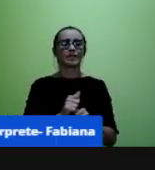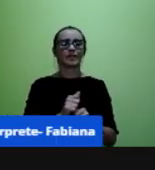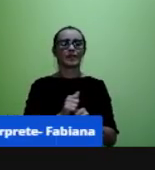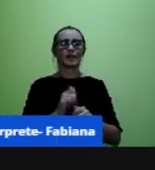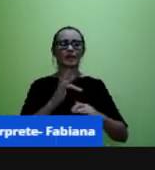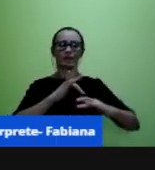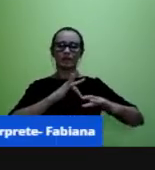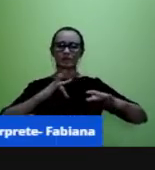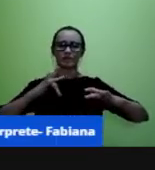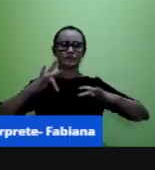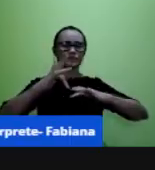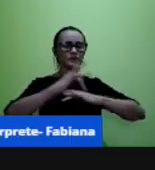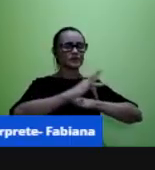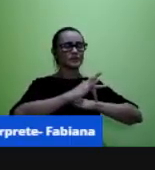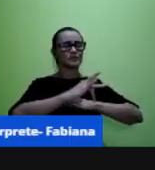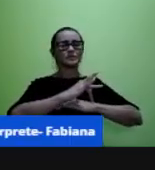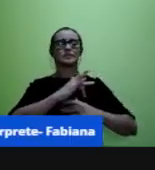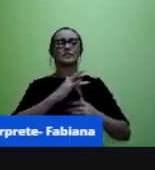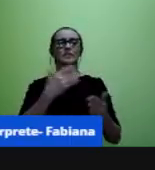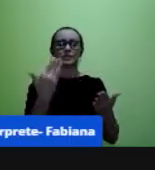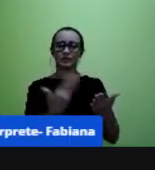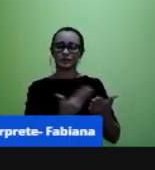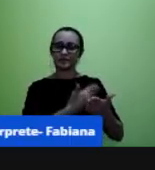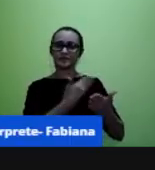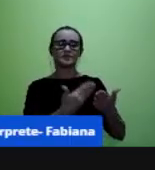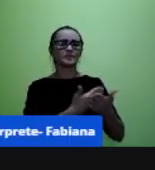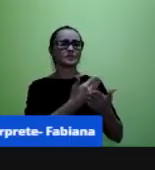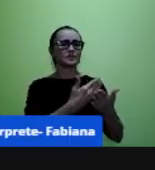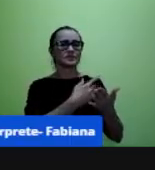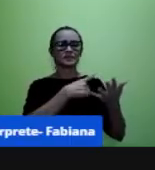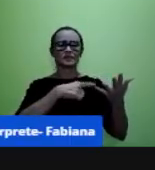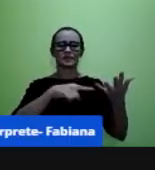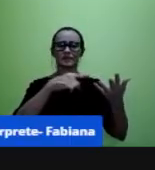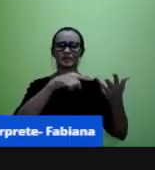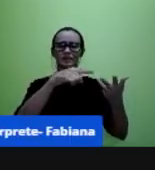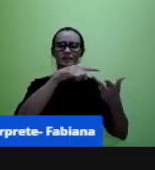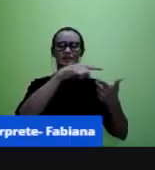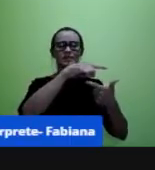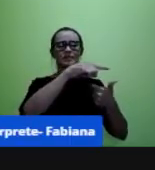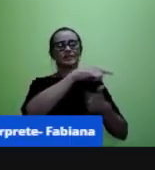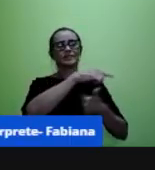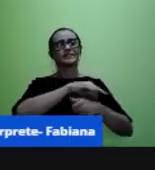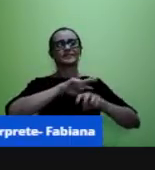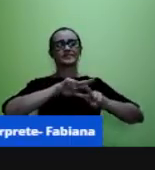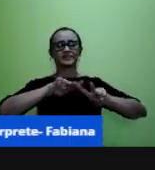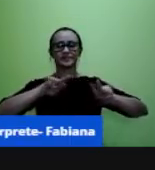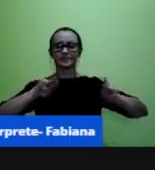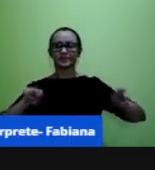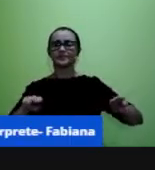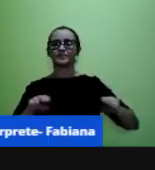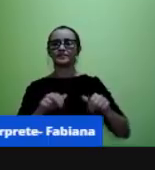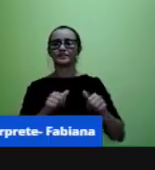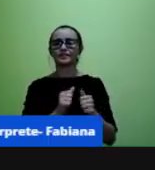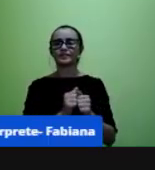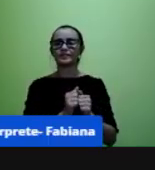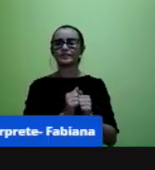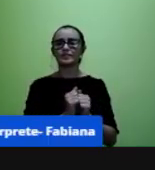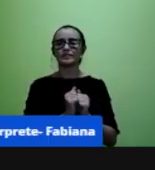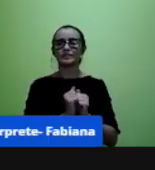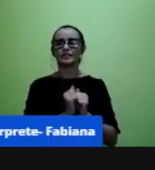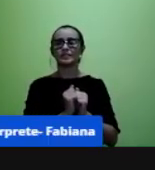sociais, os cadernos escolares dos alunos, né, e entre outros recursos. Tá? Com todas